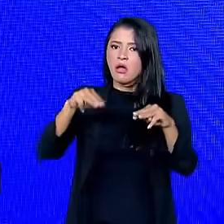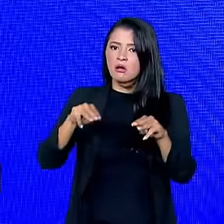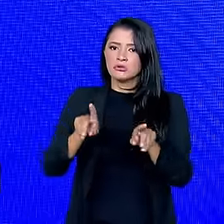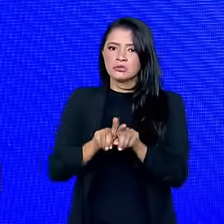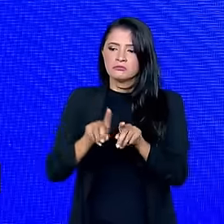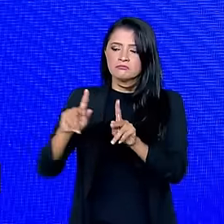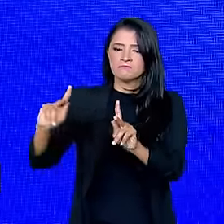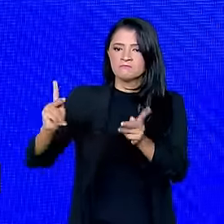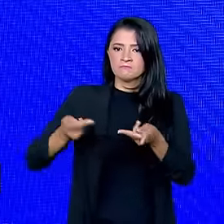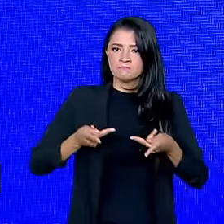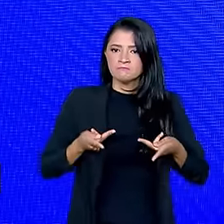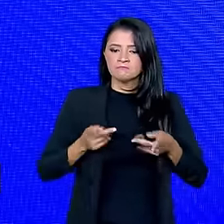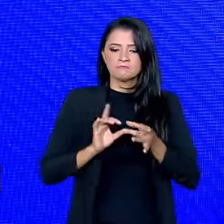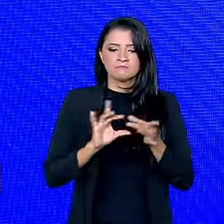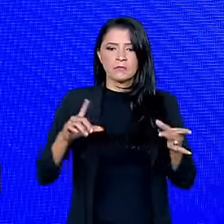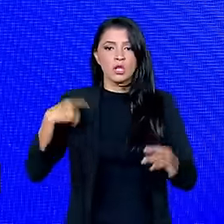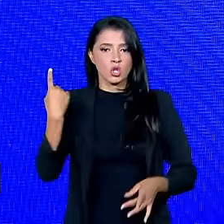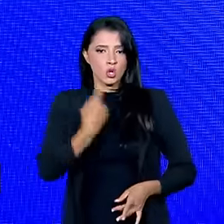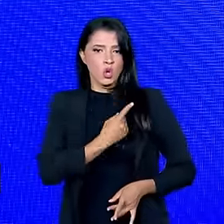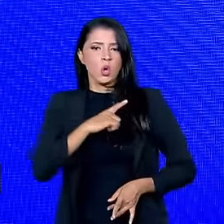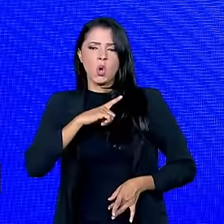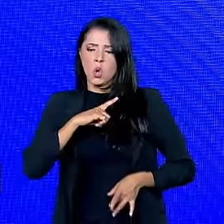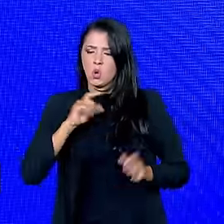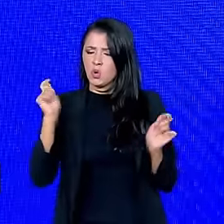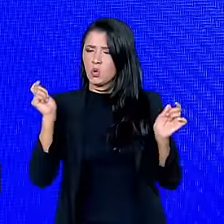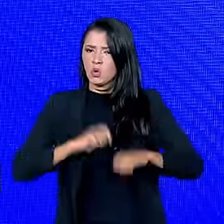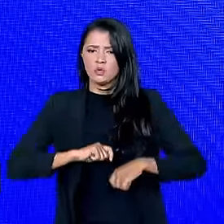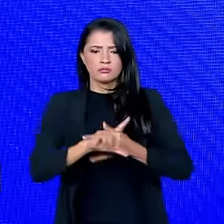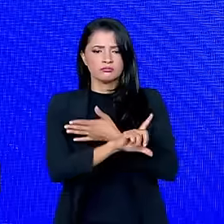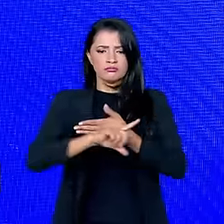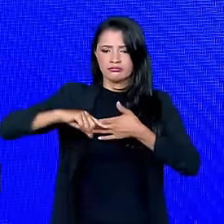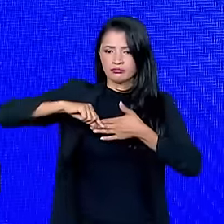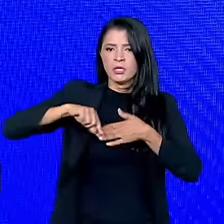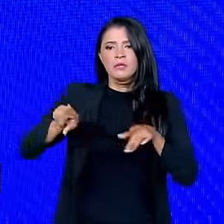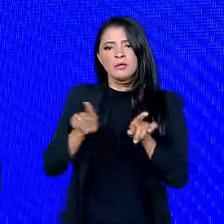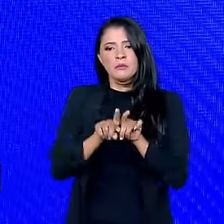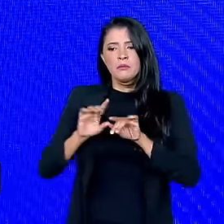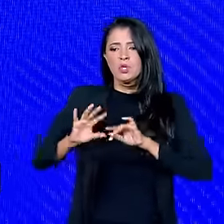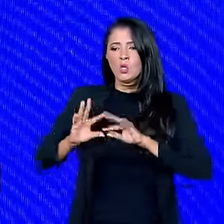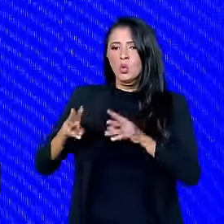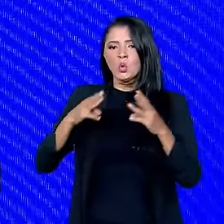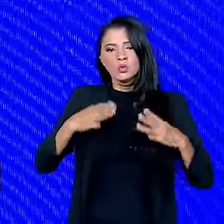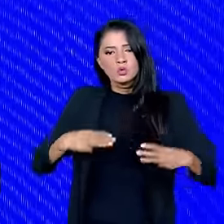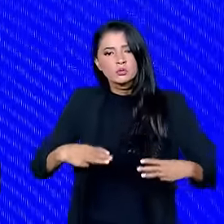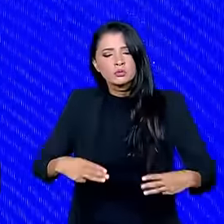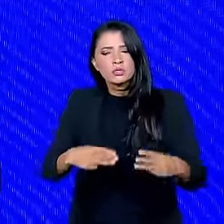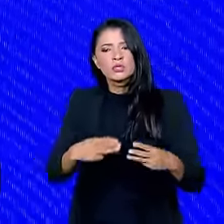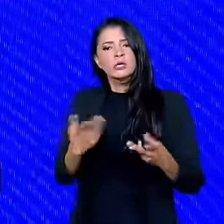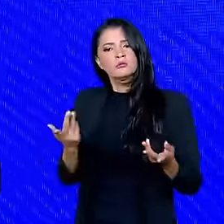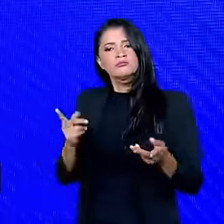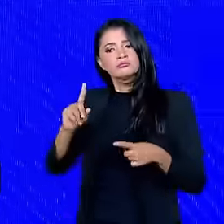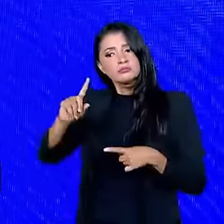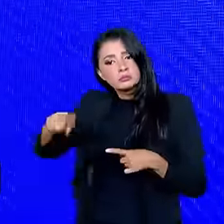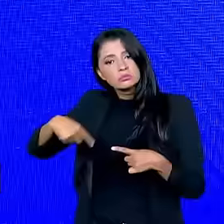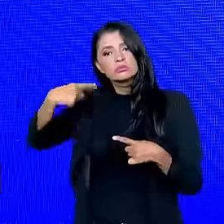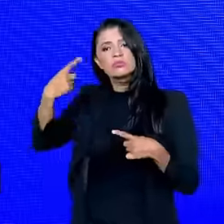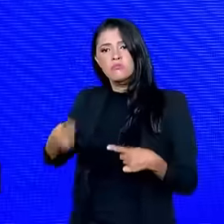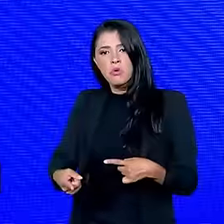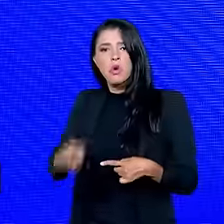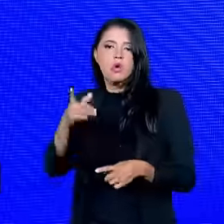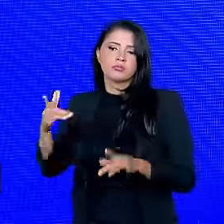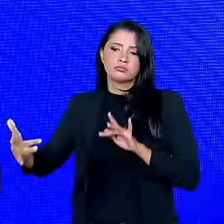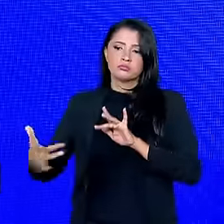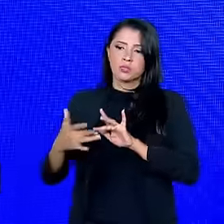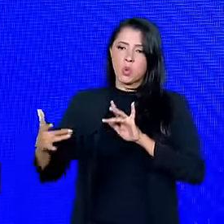a disponibilidade nossa, da Casa Civil, mas também de todos os ministérios, para posteriormente, em